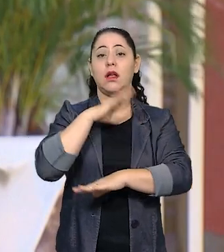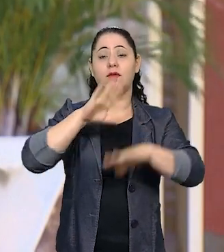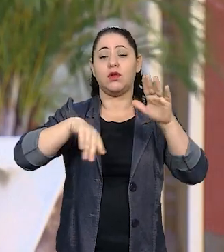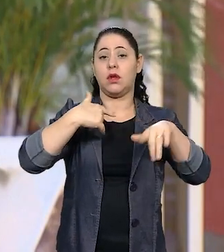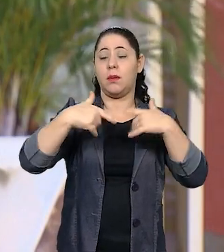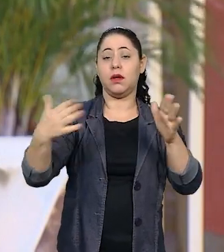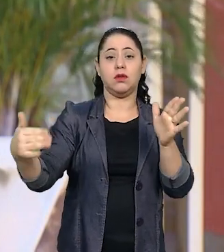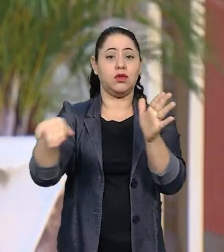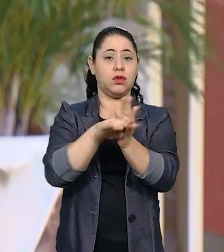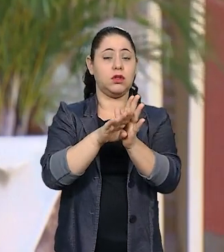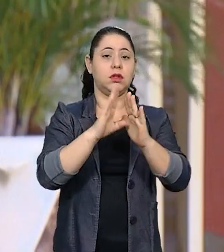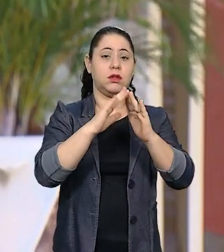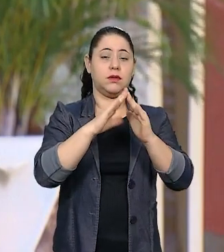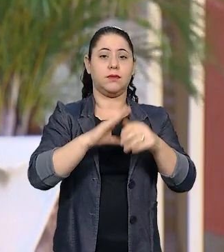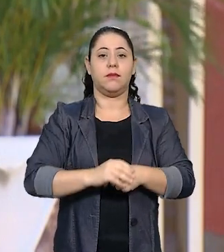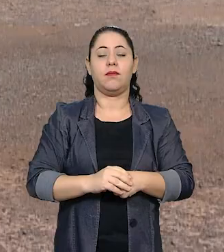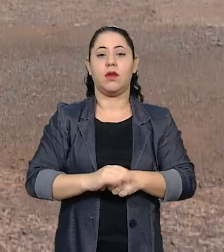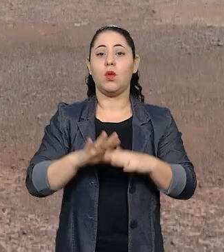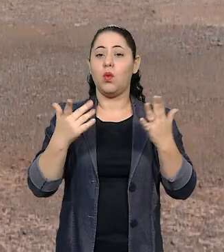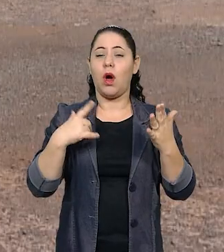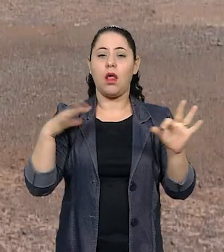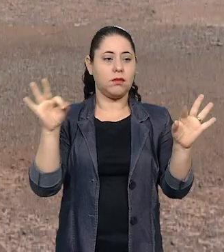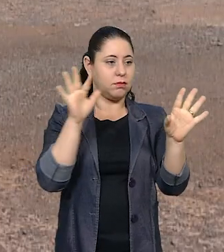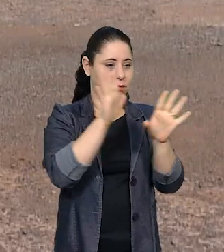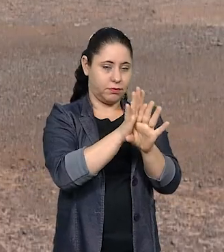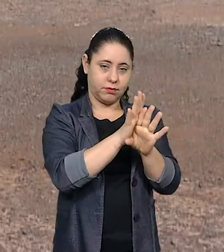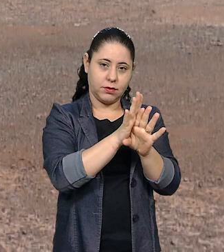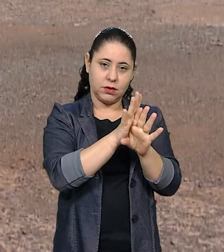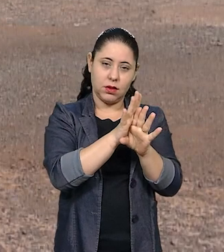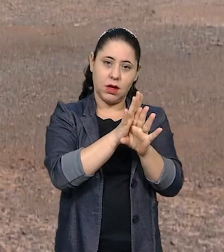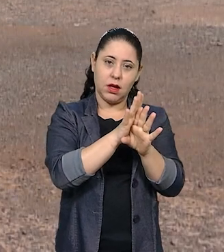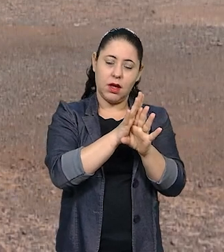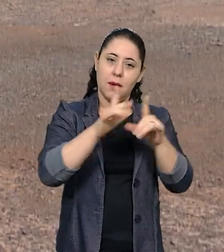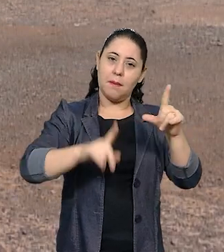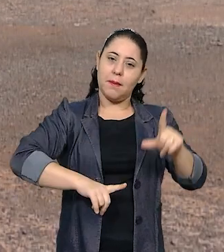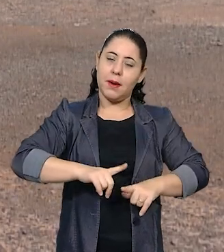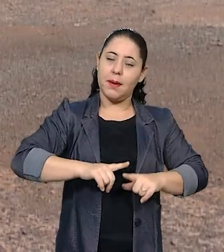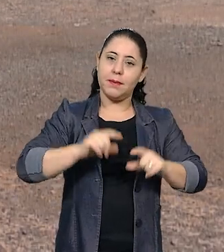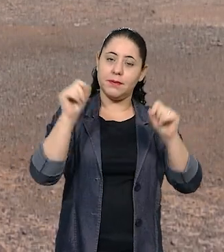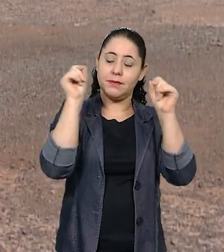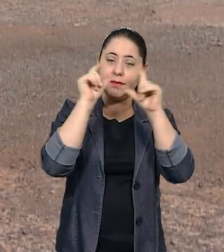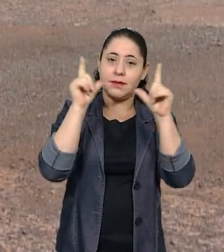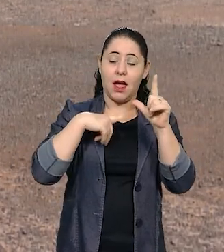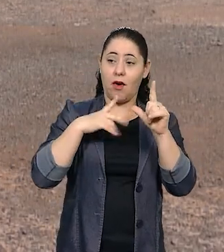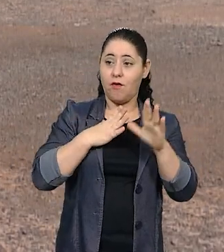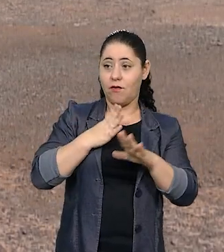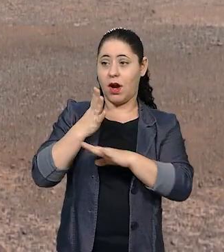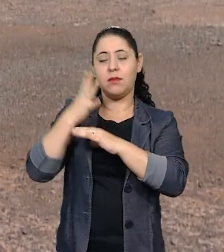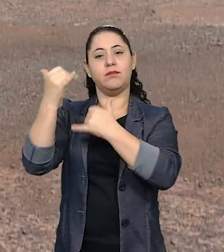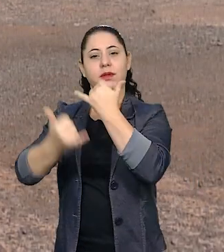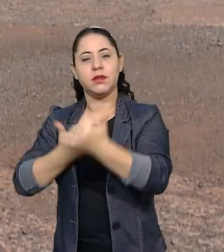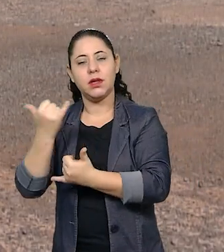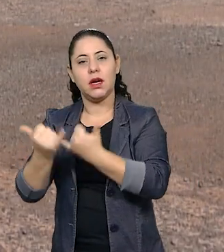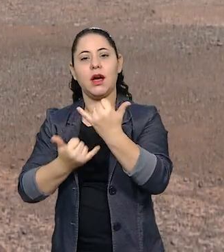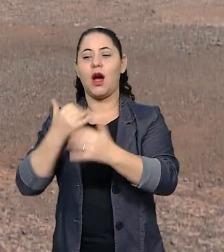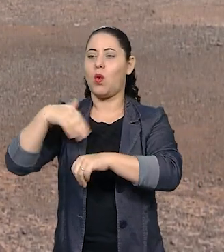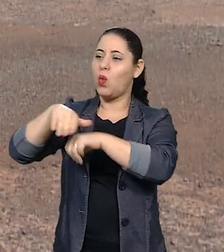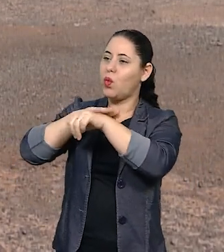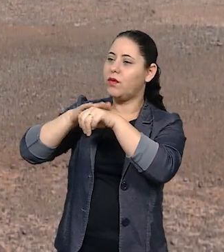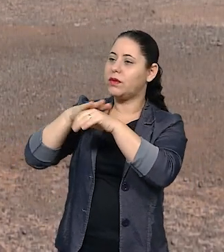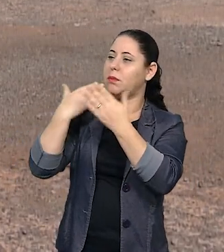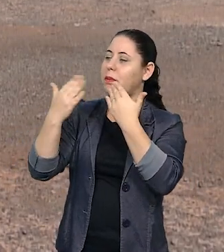em torno de 5 horas, 5, 5 e meia eu busco ela aqui. Então, quando ela chega em casa, às vezes eu ainda estou trabalhando.